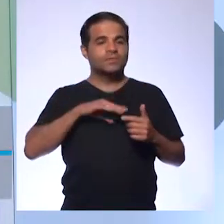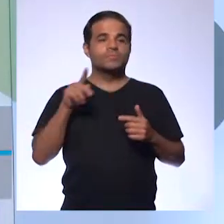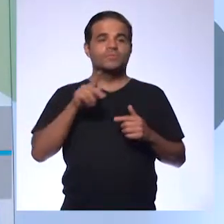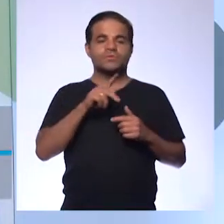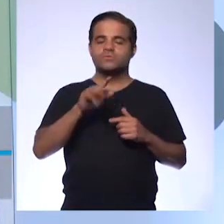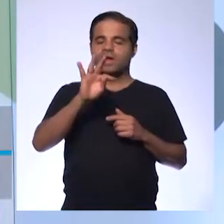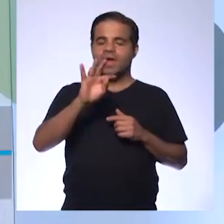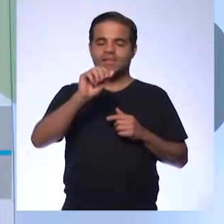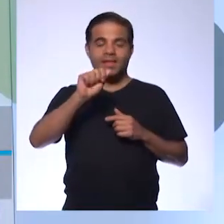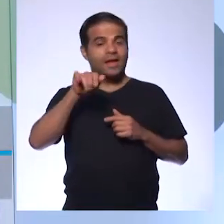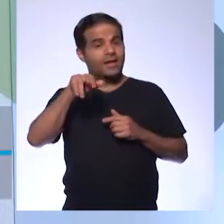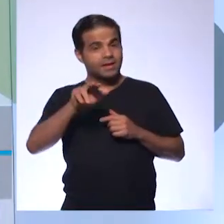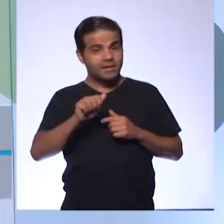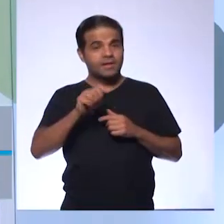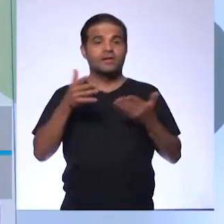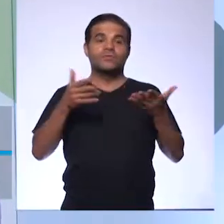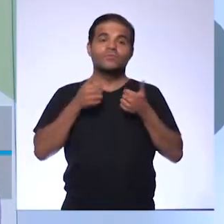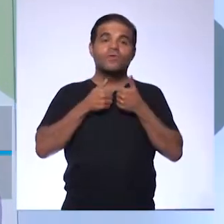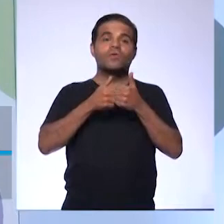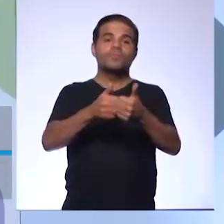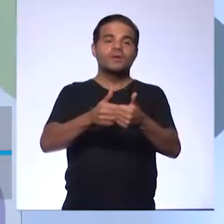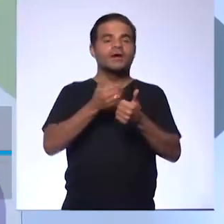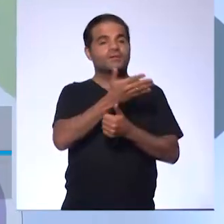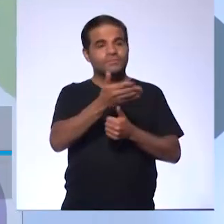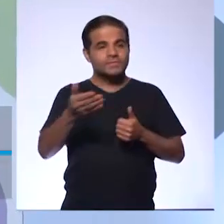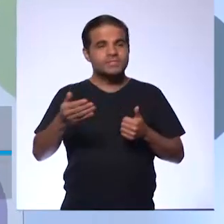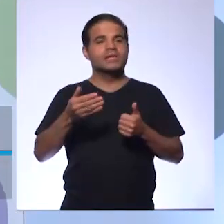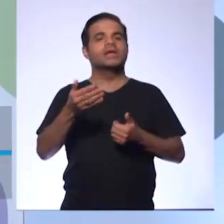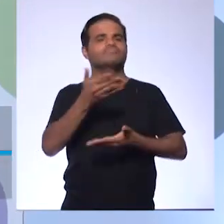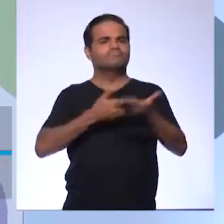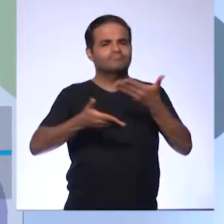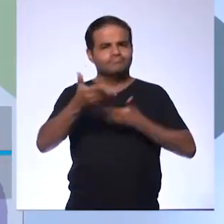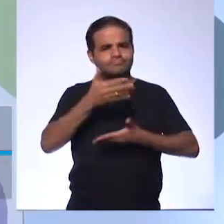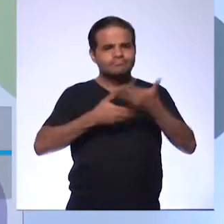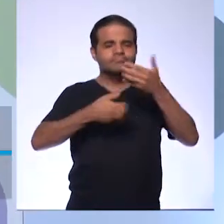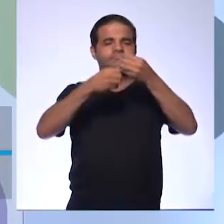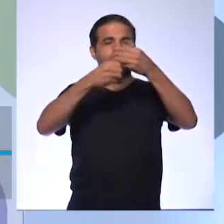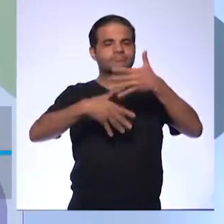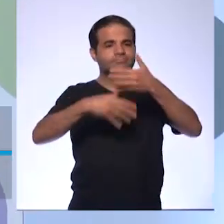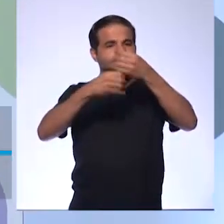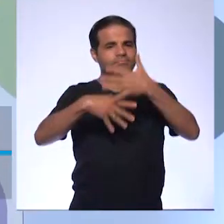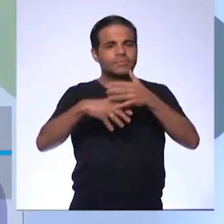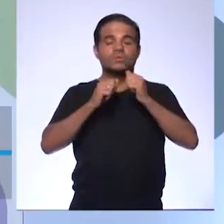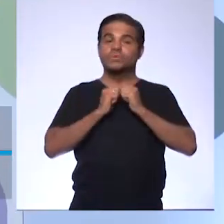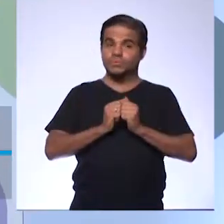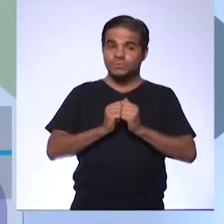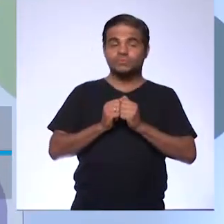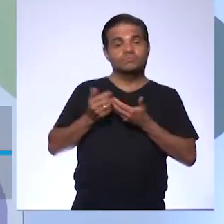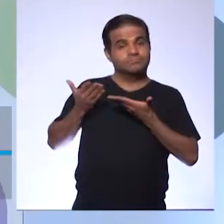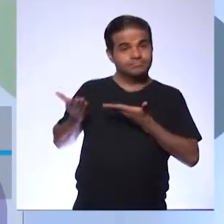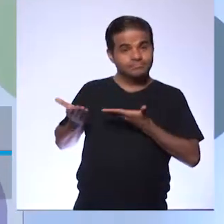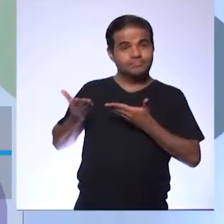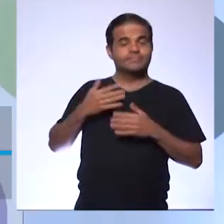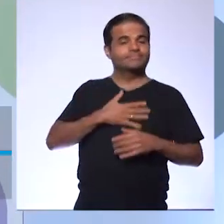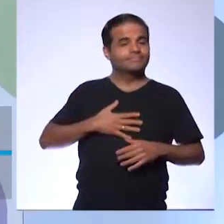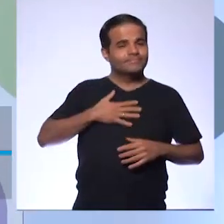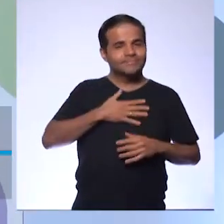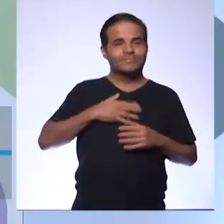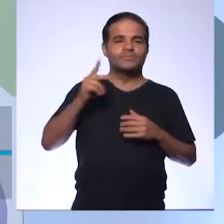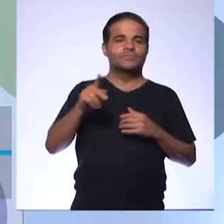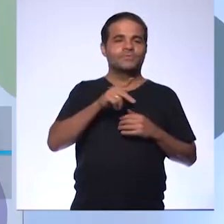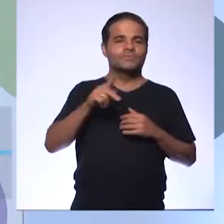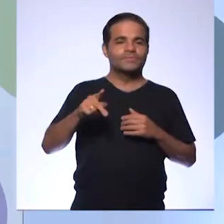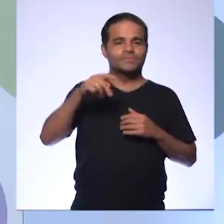estarei acompanhando a participação de vocês aí no chat, a interação de vocês e juntamente aí com o nosso querido